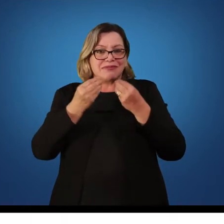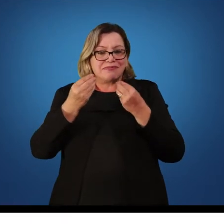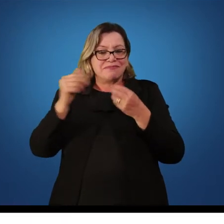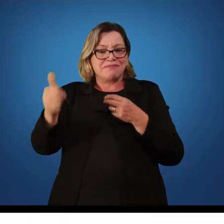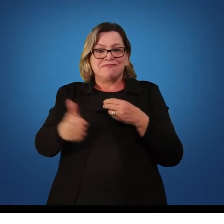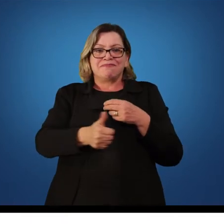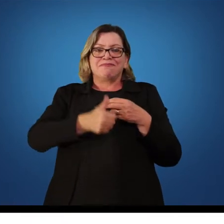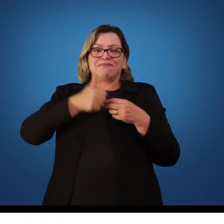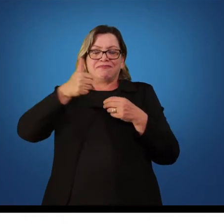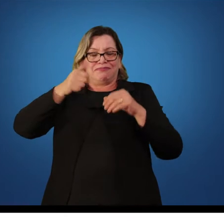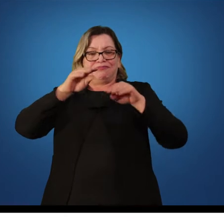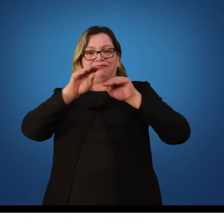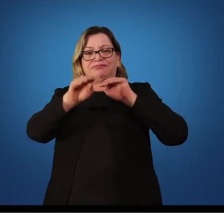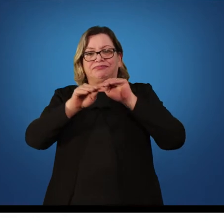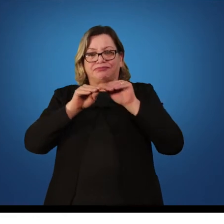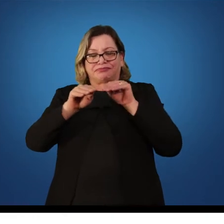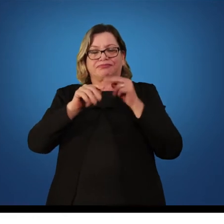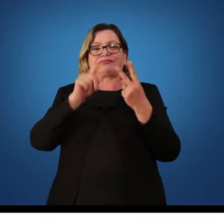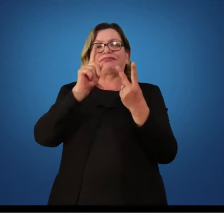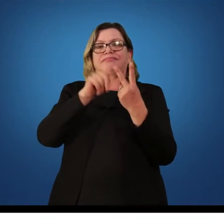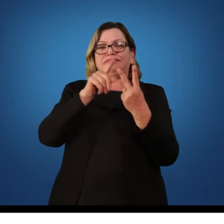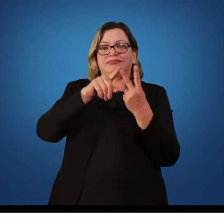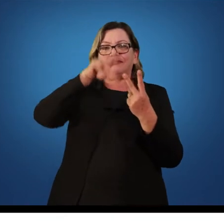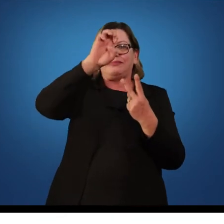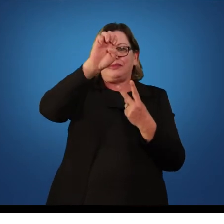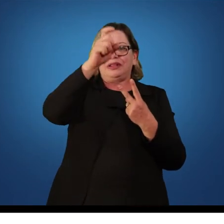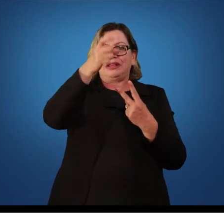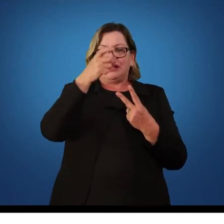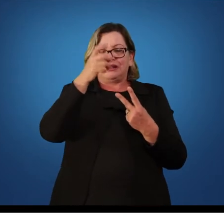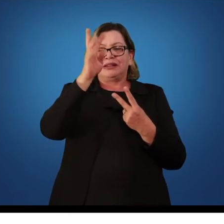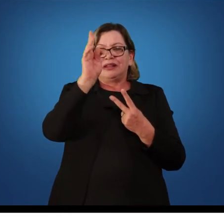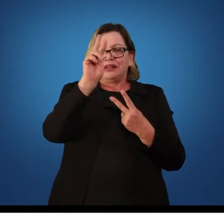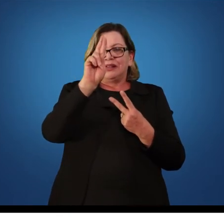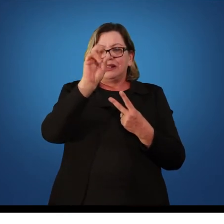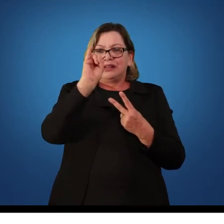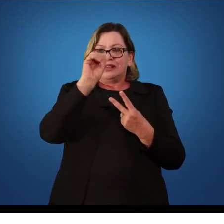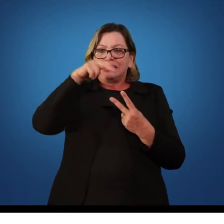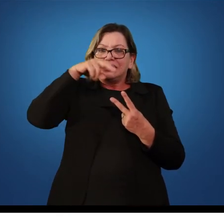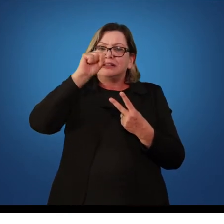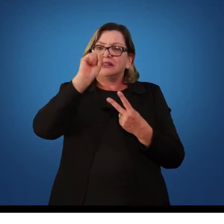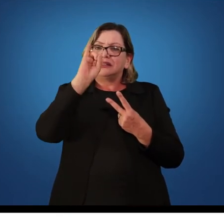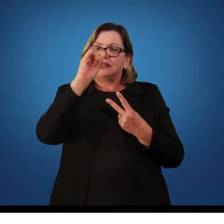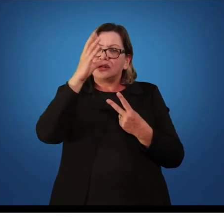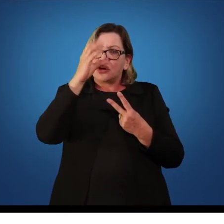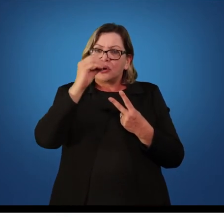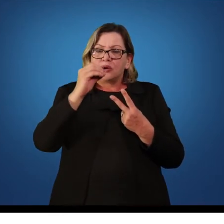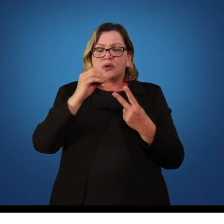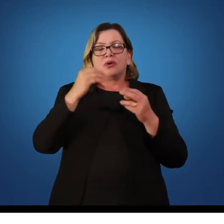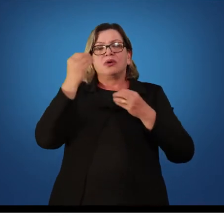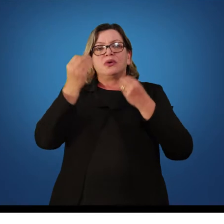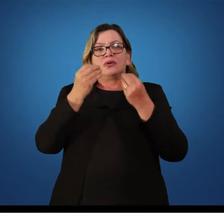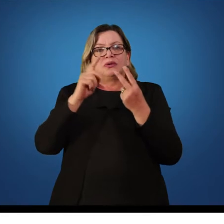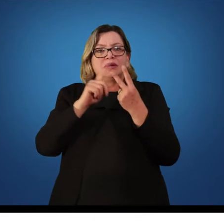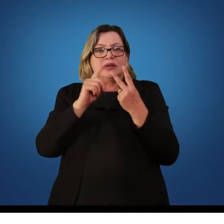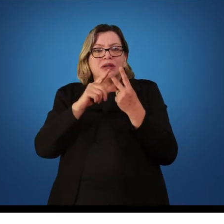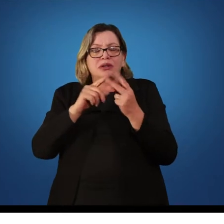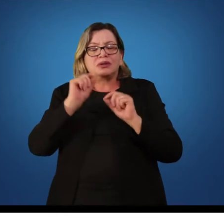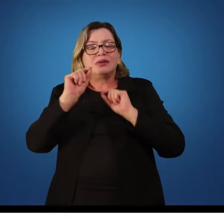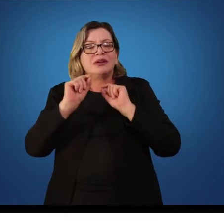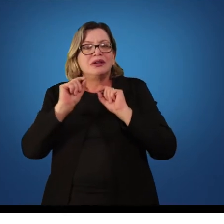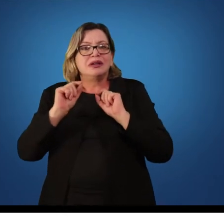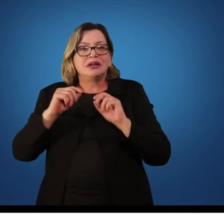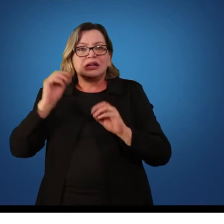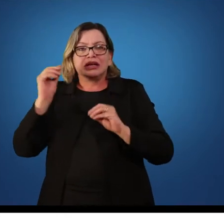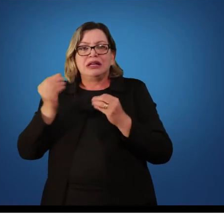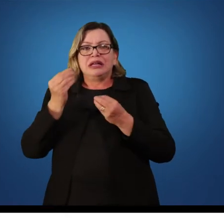melhor. E o outro tipo de feedback é o feedback extrínseco ou aumentado, que nada mais